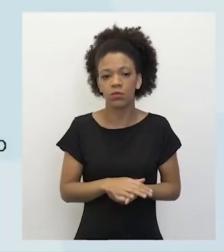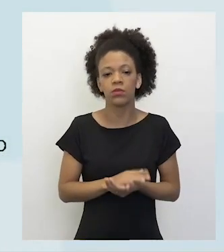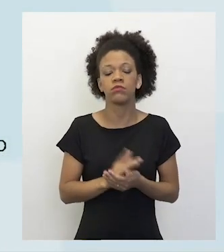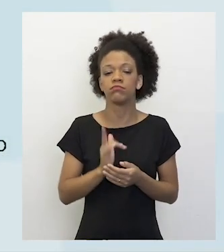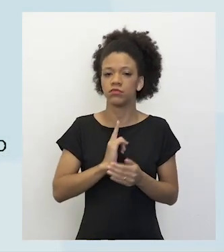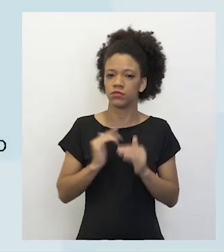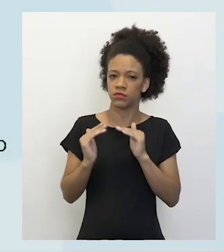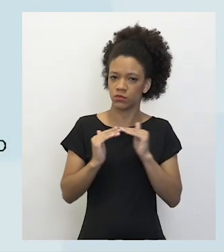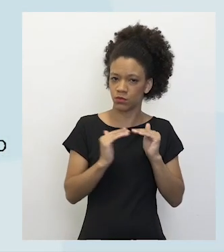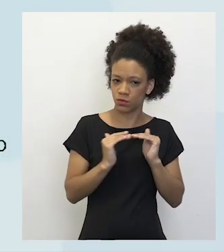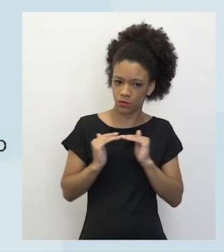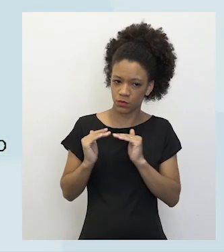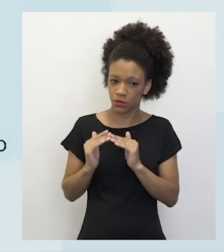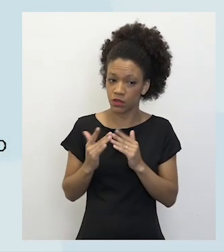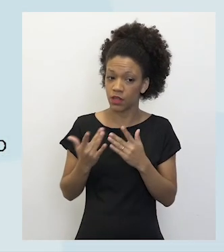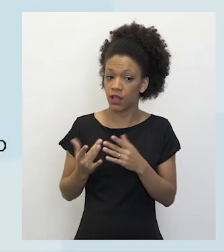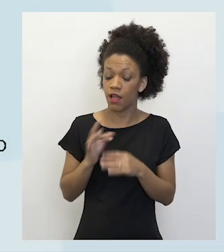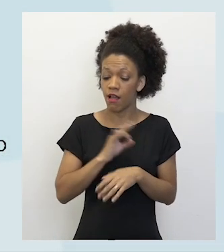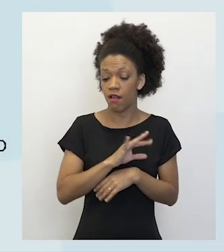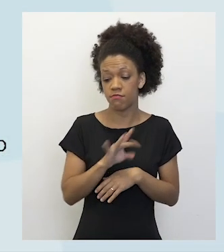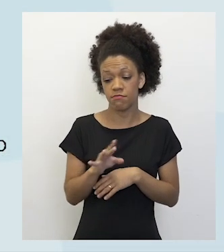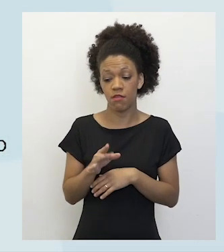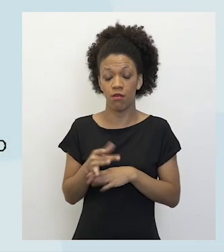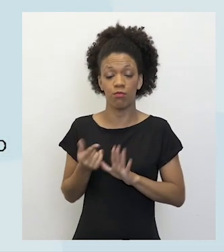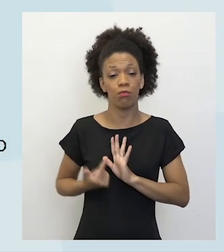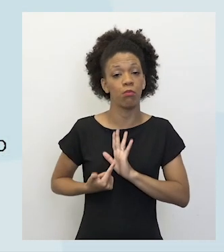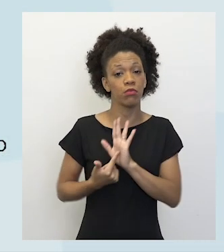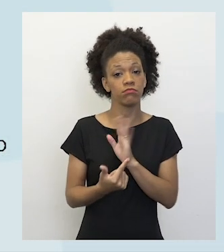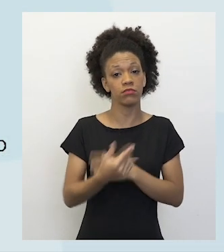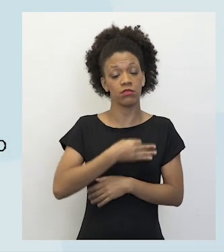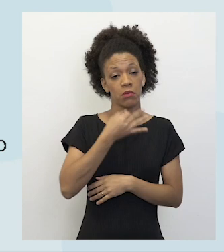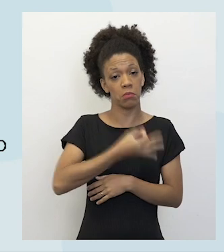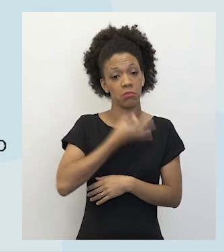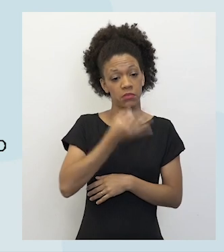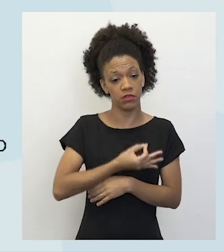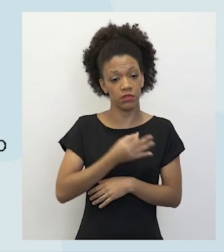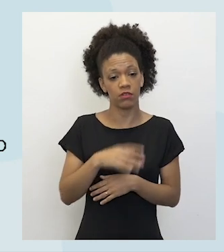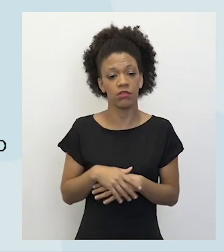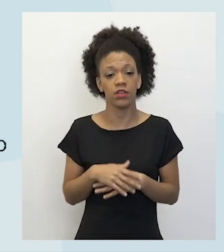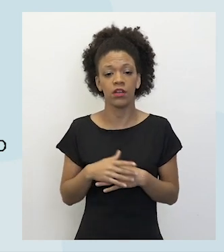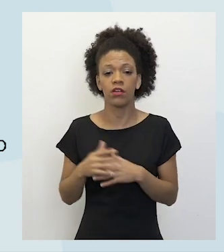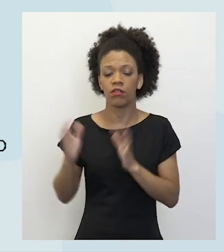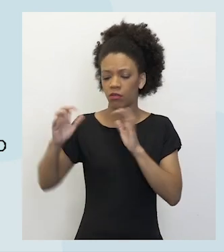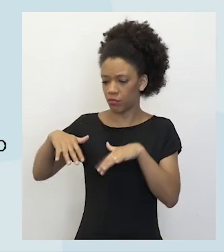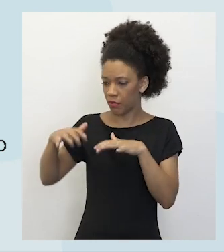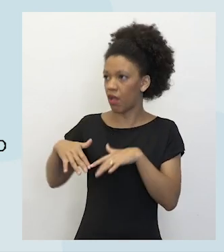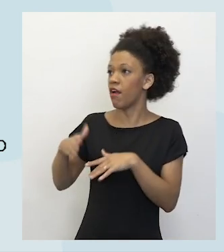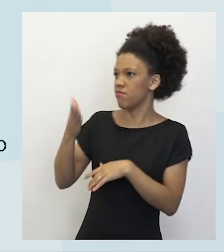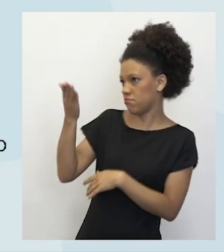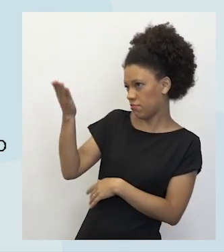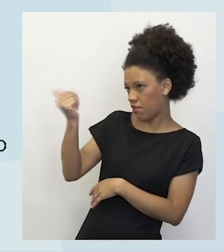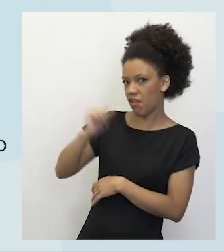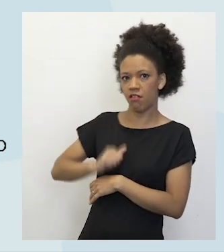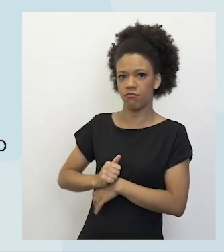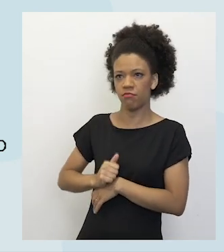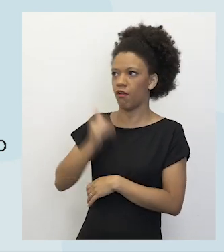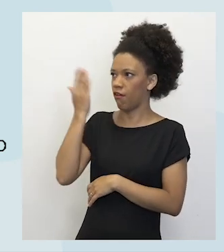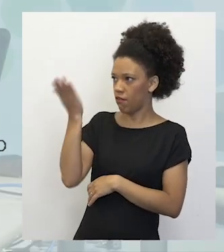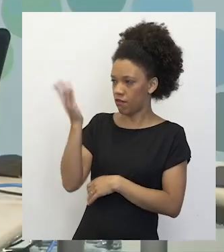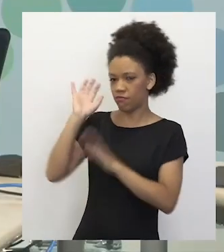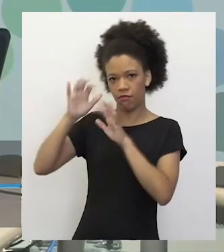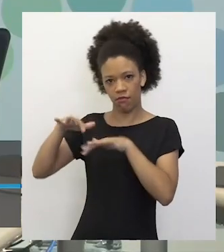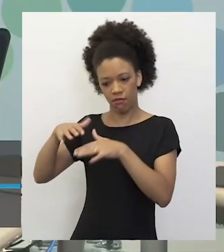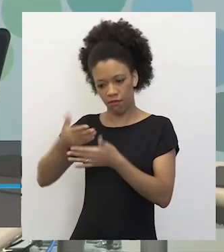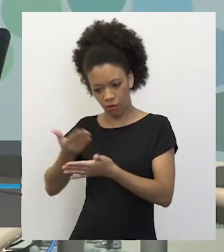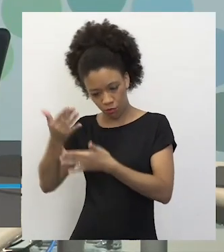E cada um estava puxando para o seu lado, não é mesmo? Mas eles tiveram, começou a chover, tá vendo? Olha só, né? Então,